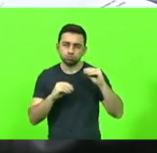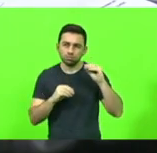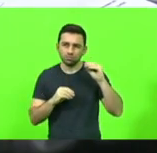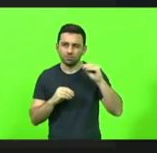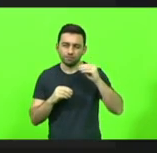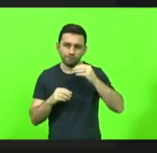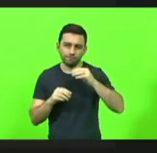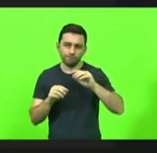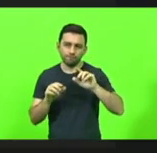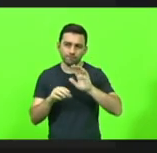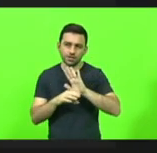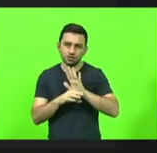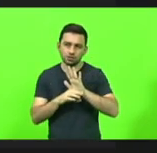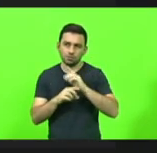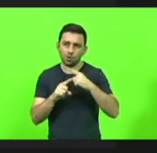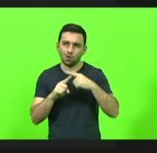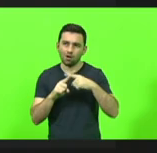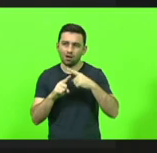qualidade.